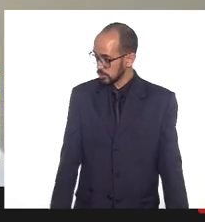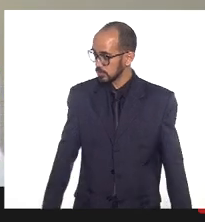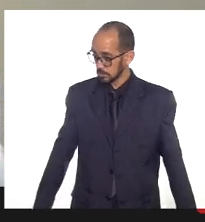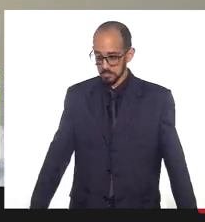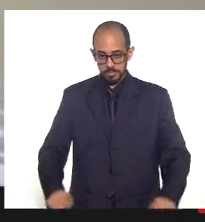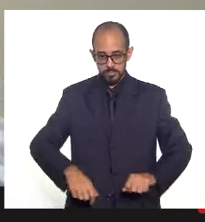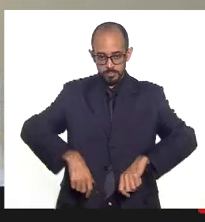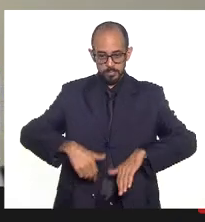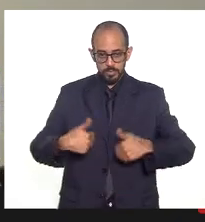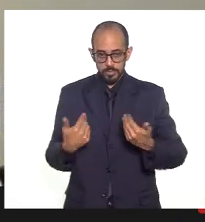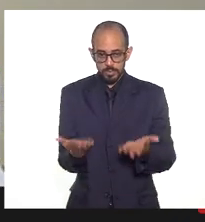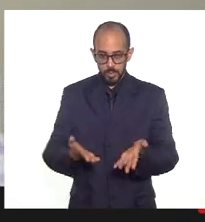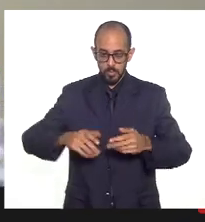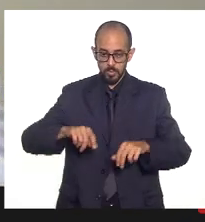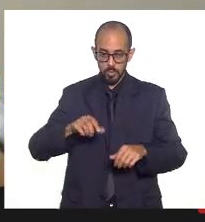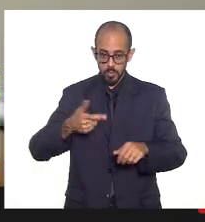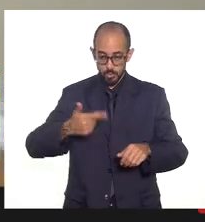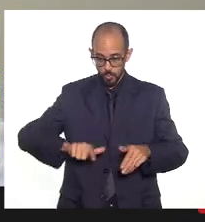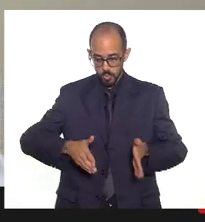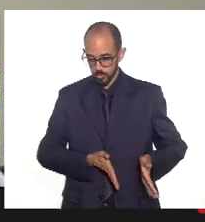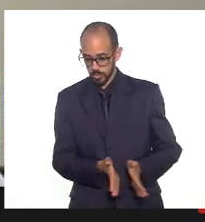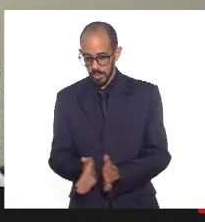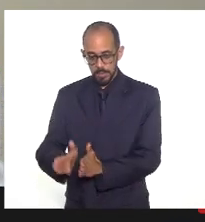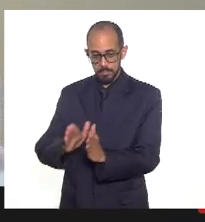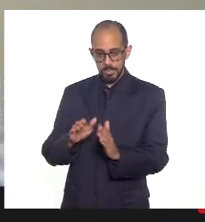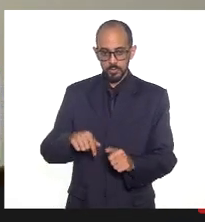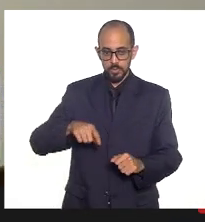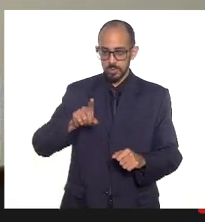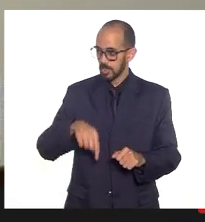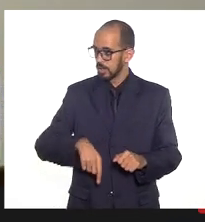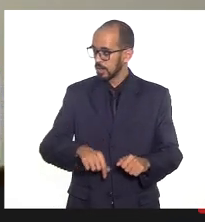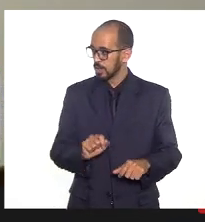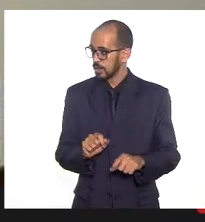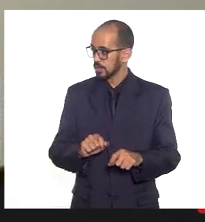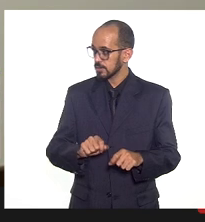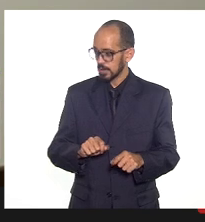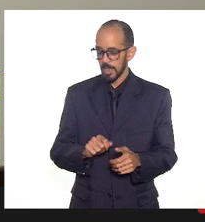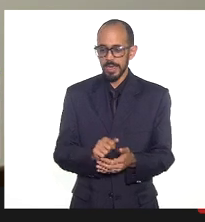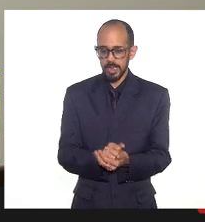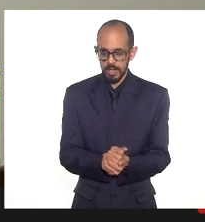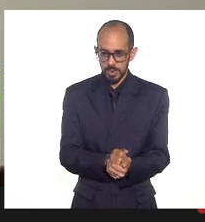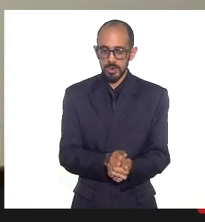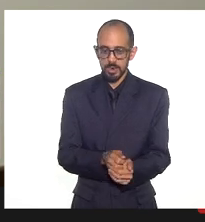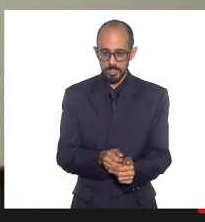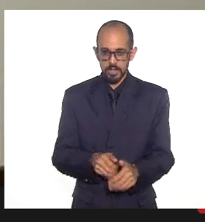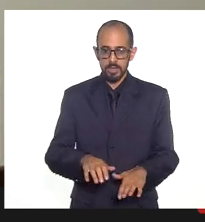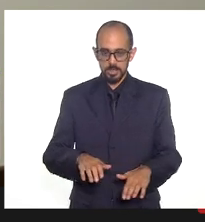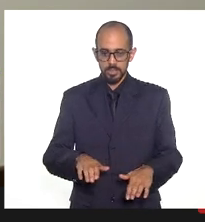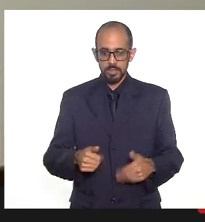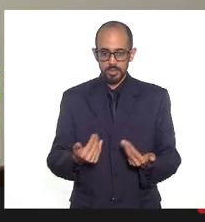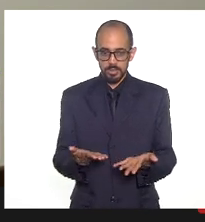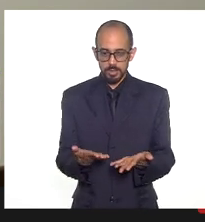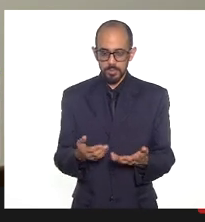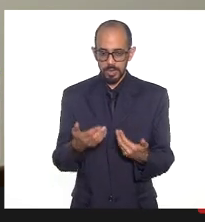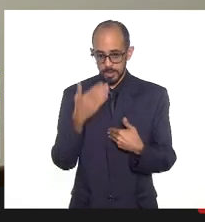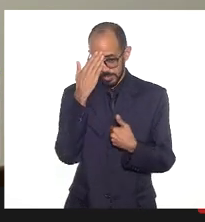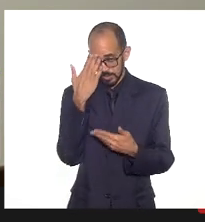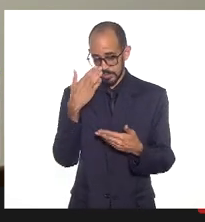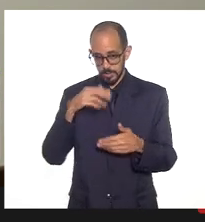surgindo ao longo do caminho, que a caminhada se faz ao longo do caminho, e é por isso que eu quero aqui fazer essa abertura, agradecendo